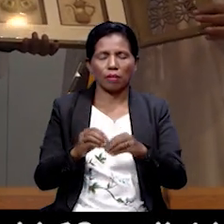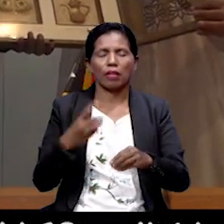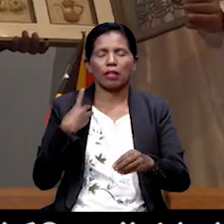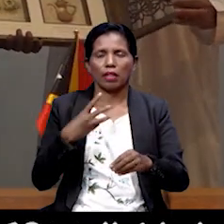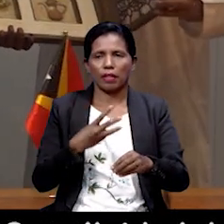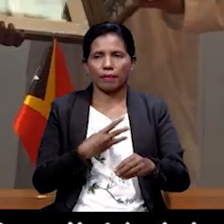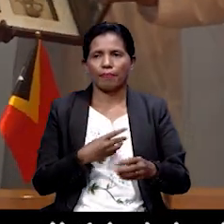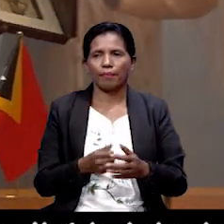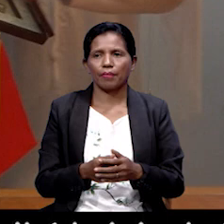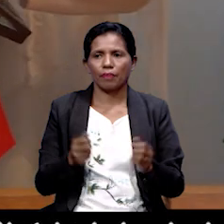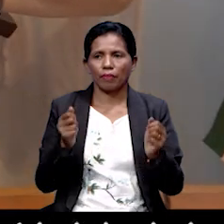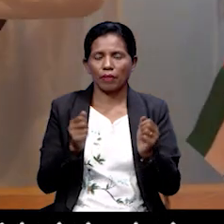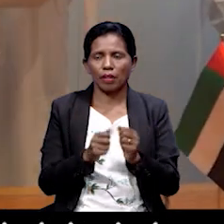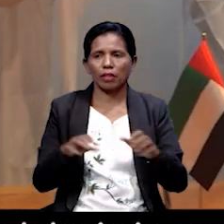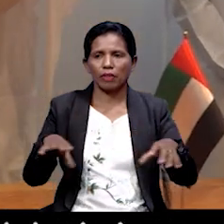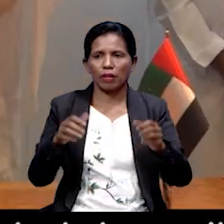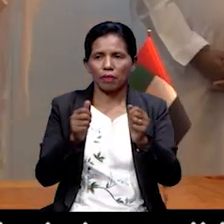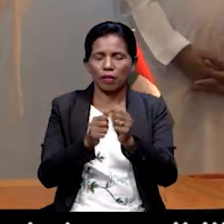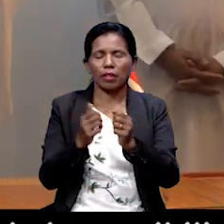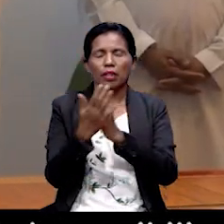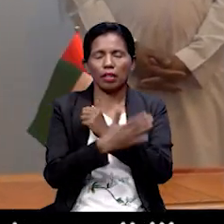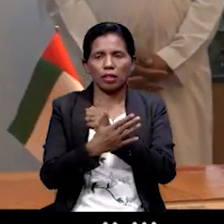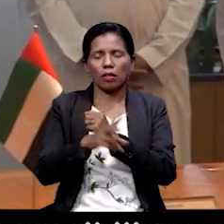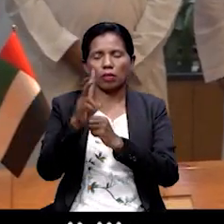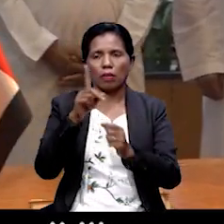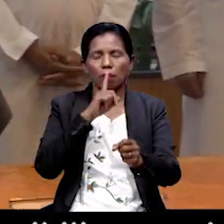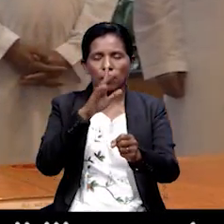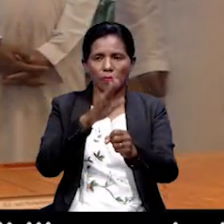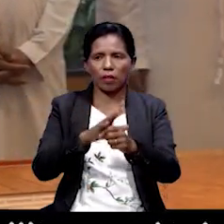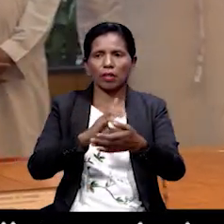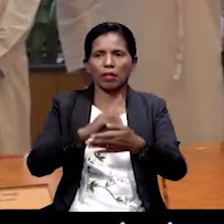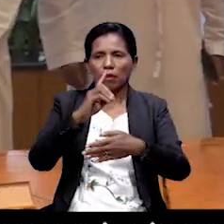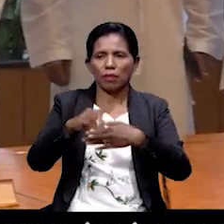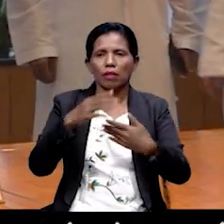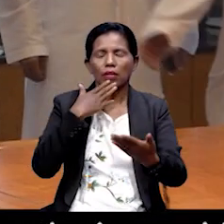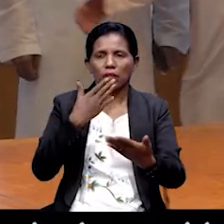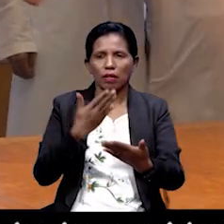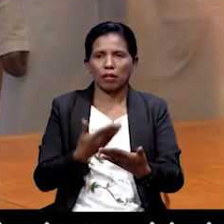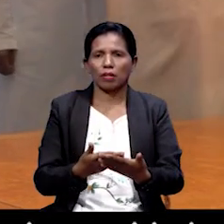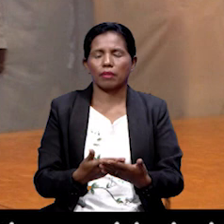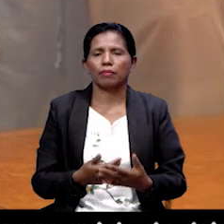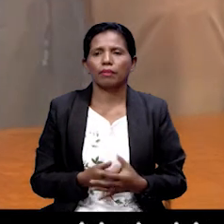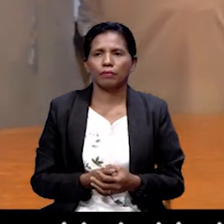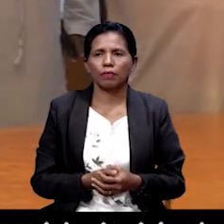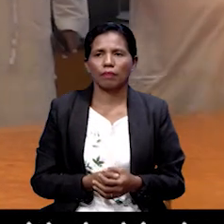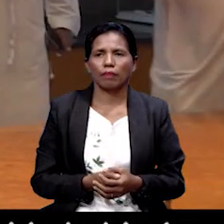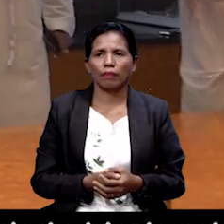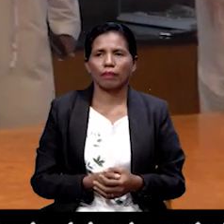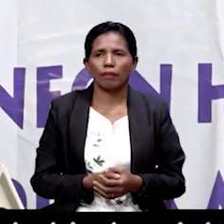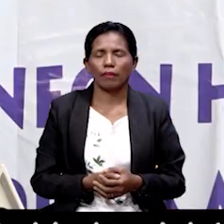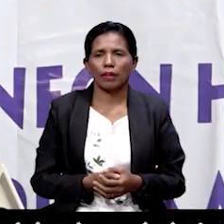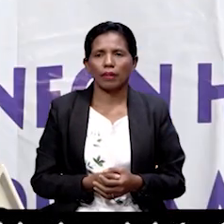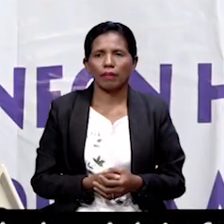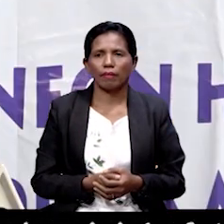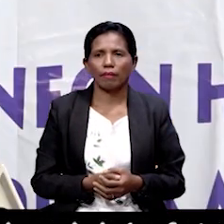O estabelecimento a Coronê na São Rua comprometido a tu desenvolver dia que a área conectividade nian. National Airlines